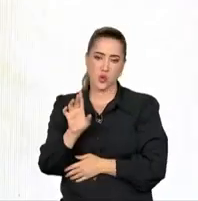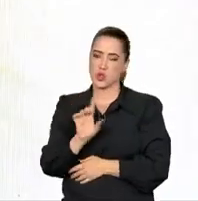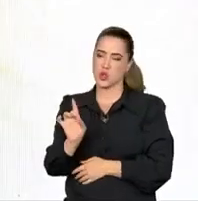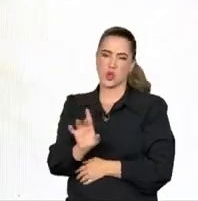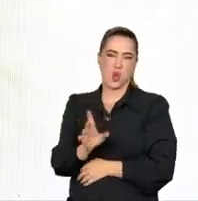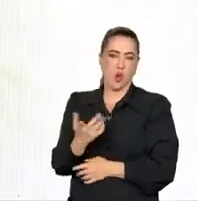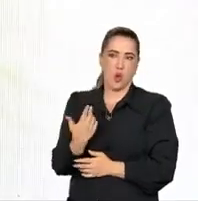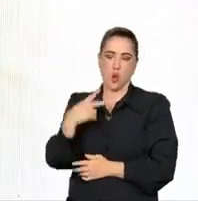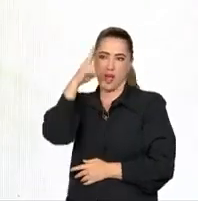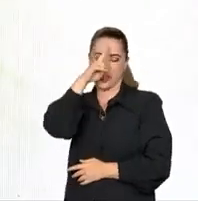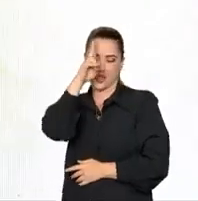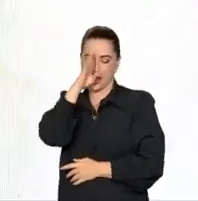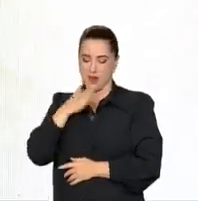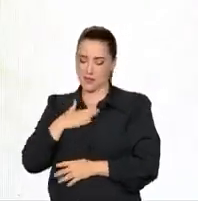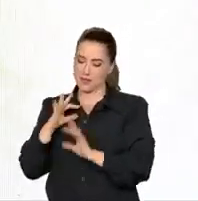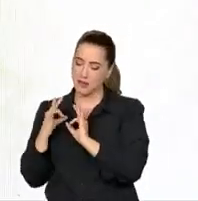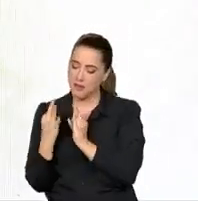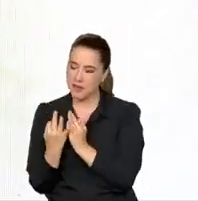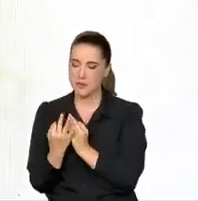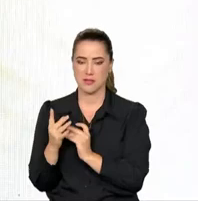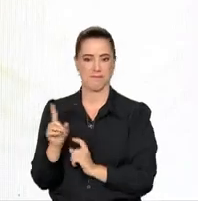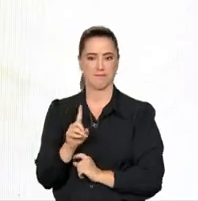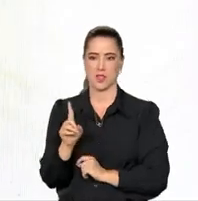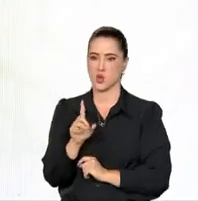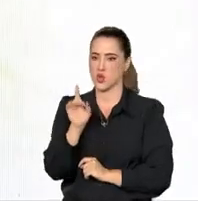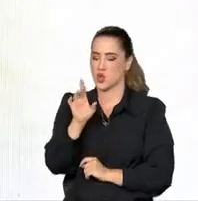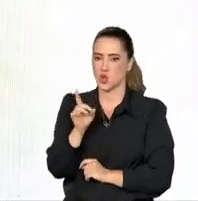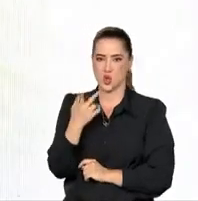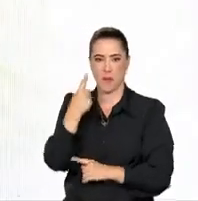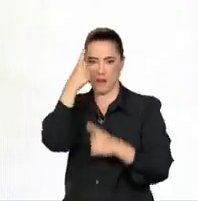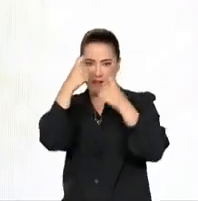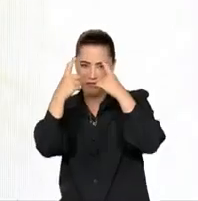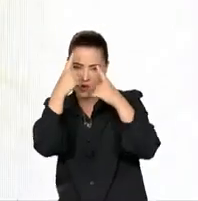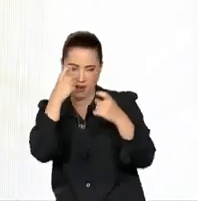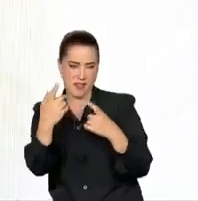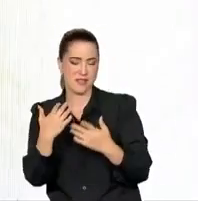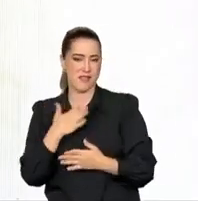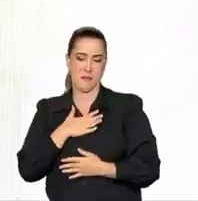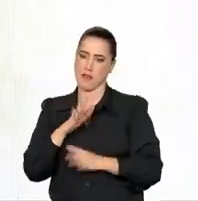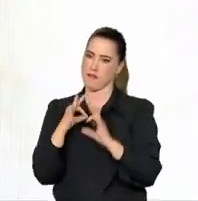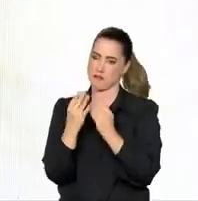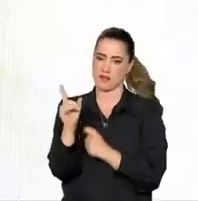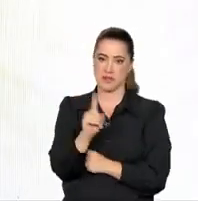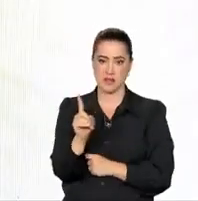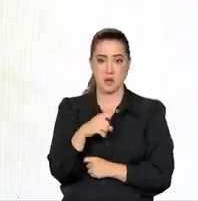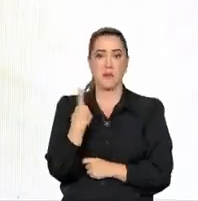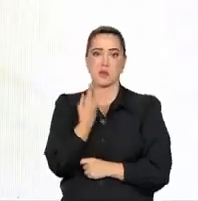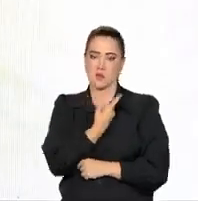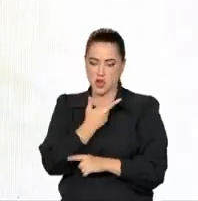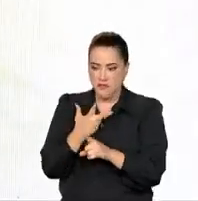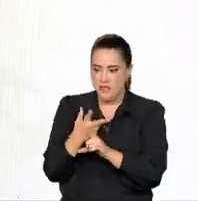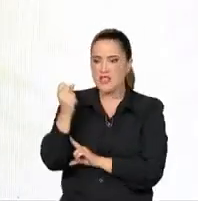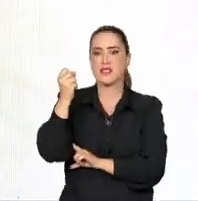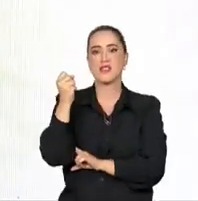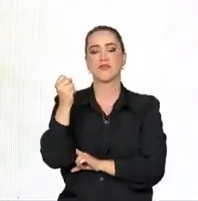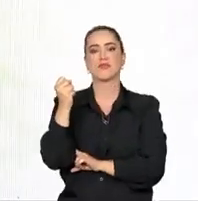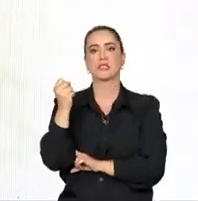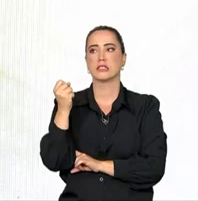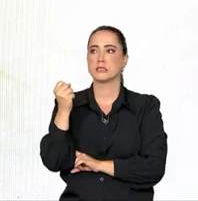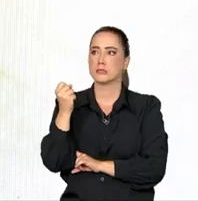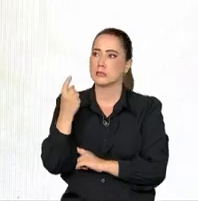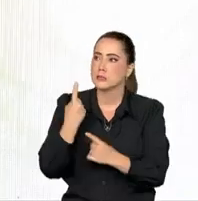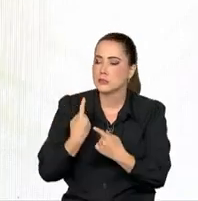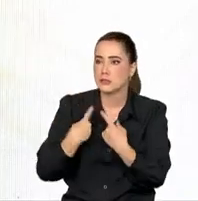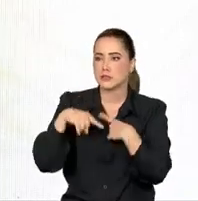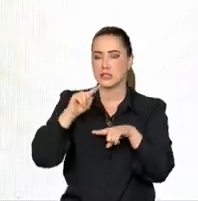história familiar, não é pela violência que atravessa a minha família, mas é sobre a nossa superação. A gente tem